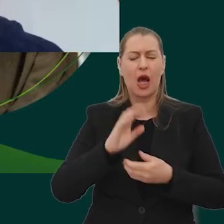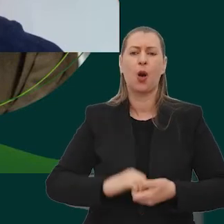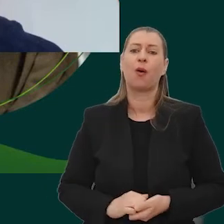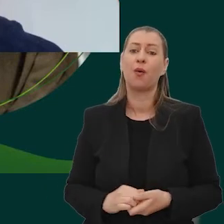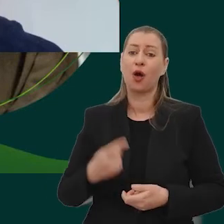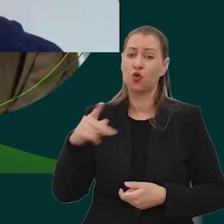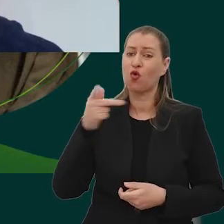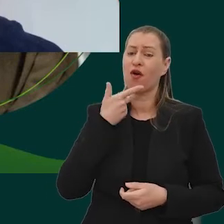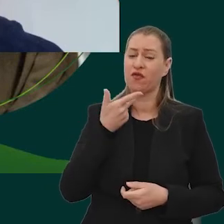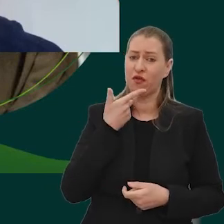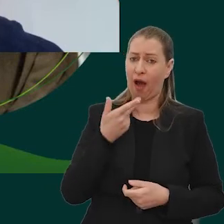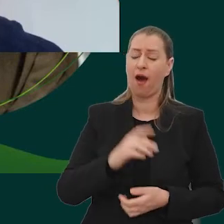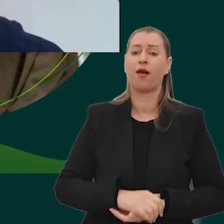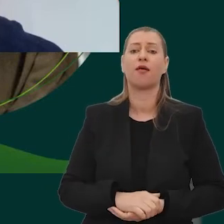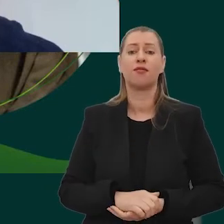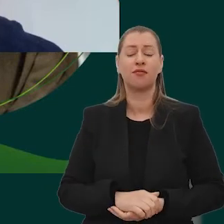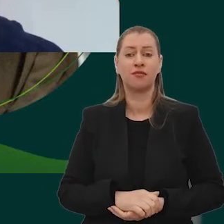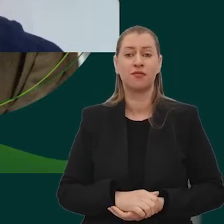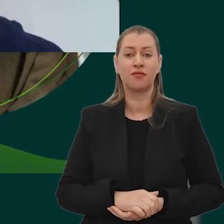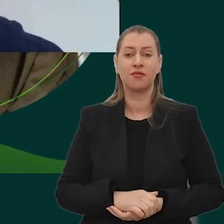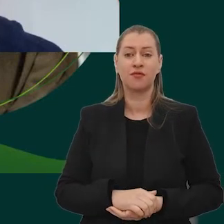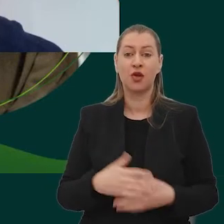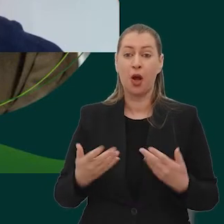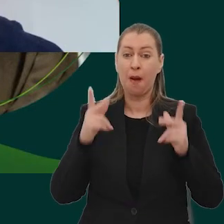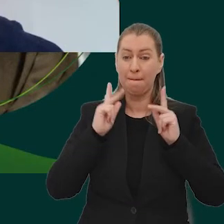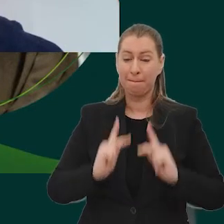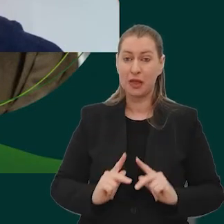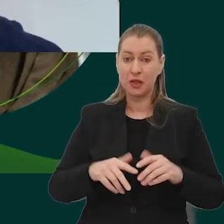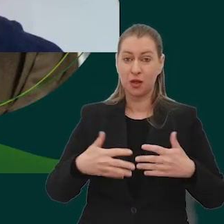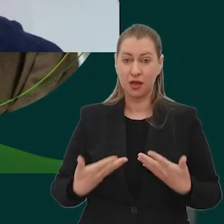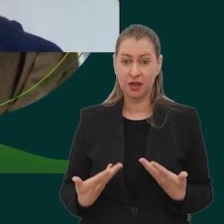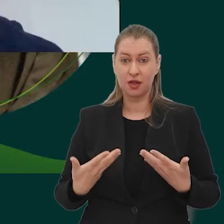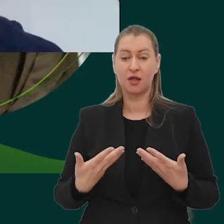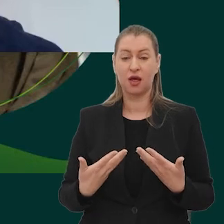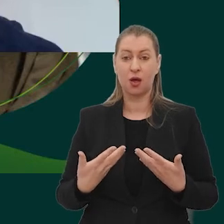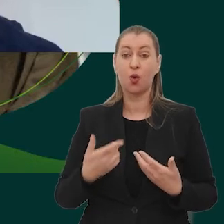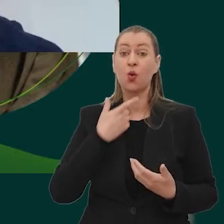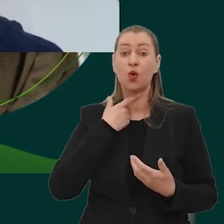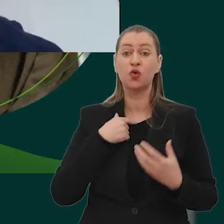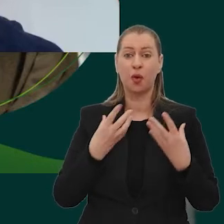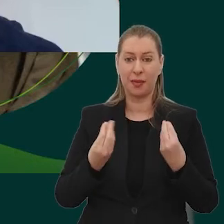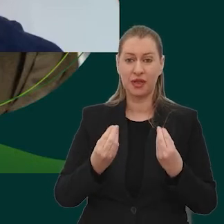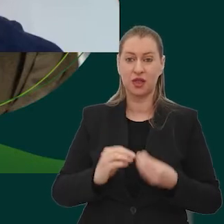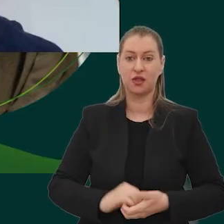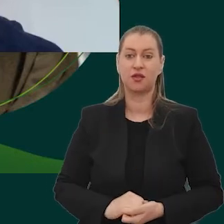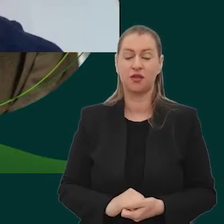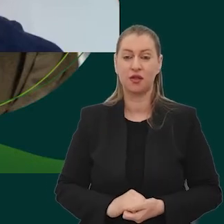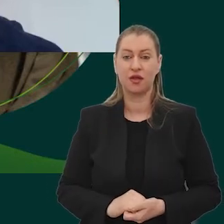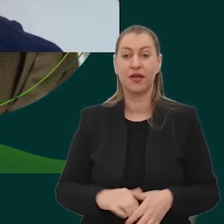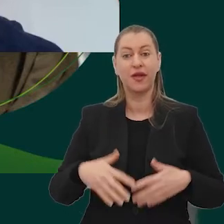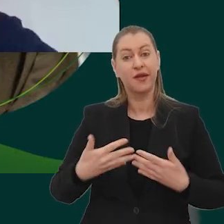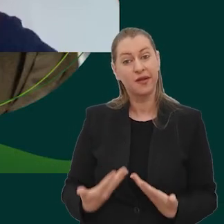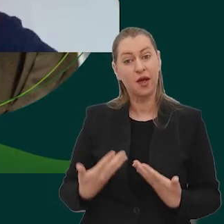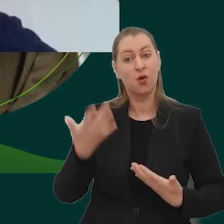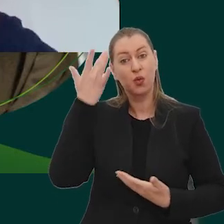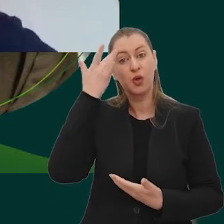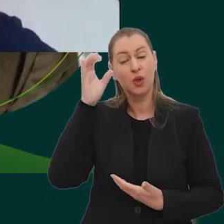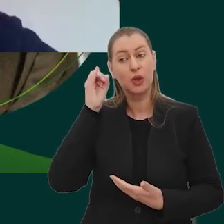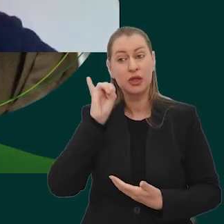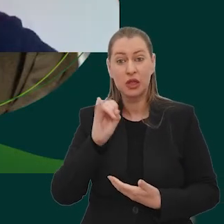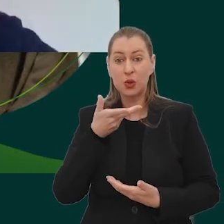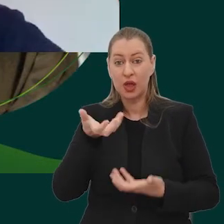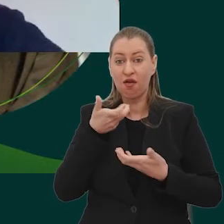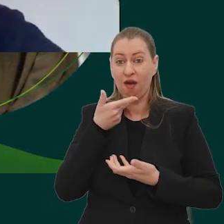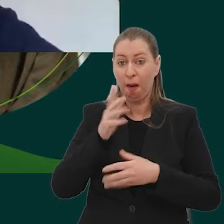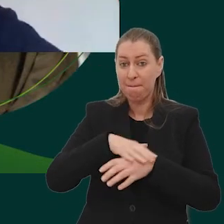a tua fala ali, muito divertido ali, o pessoal gostou bastante. Então, eu não sei se tu, Blando, queria falar